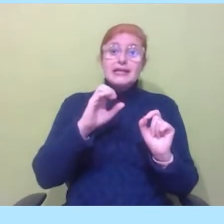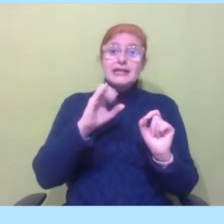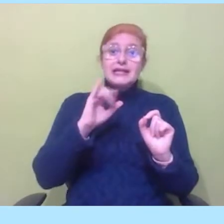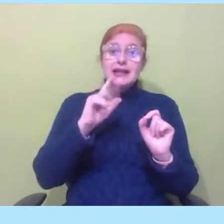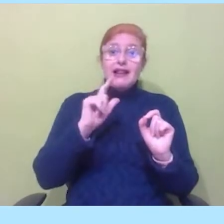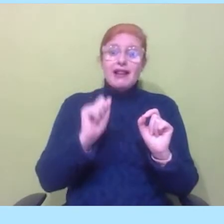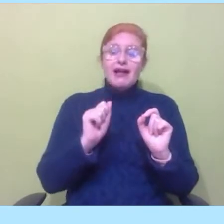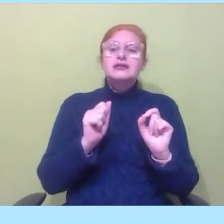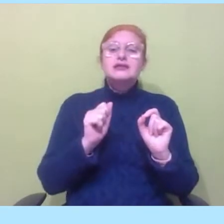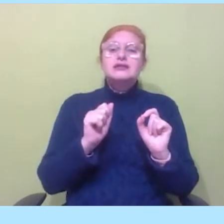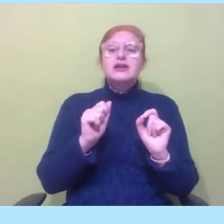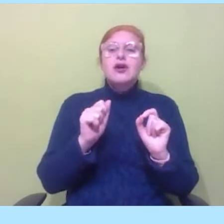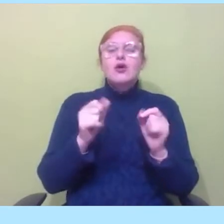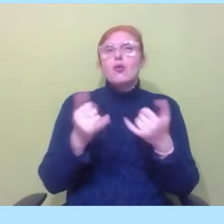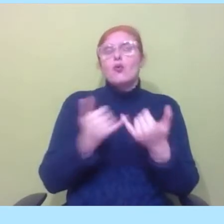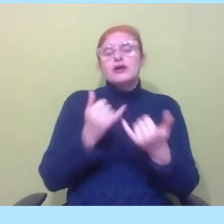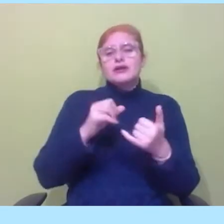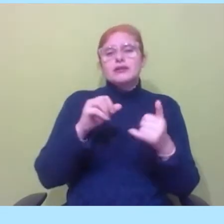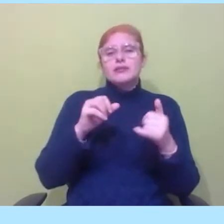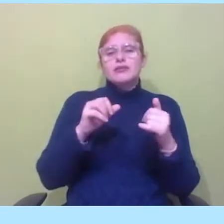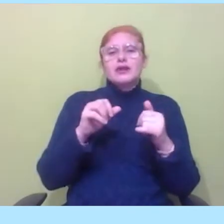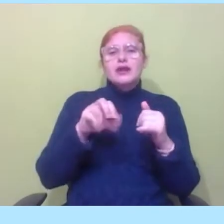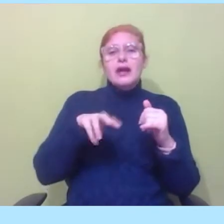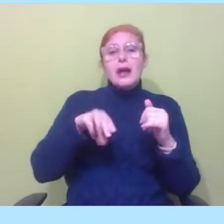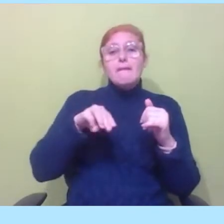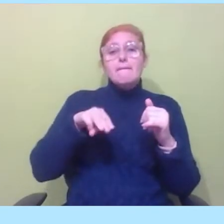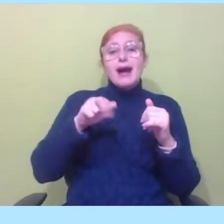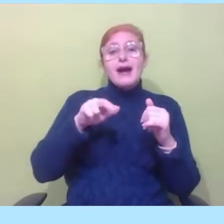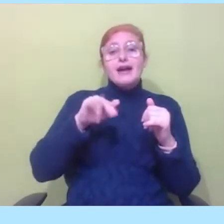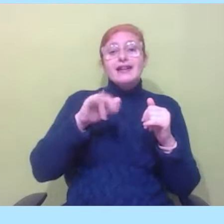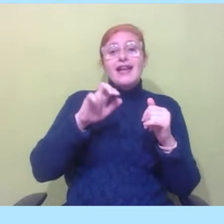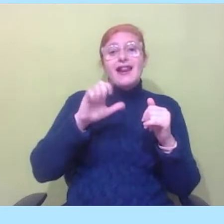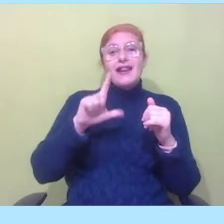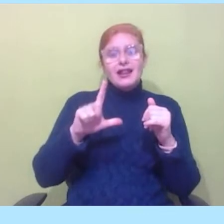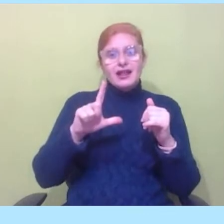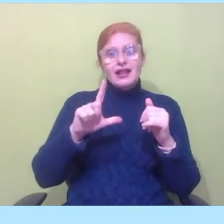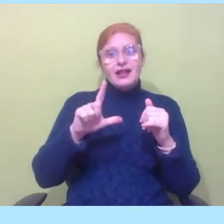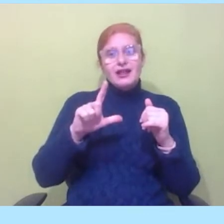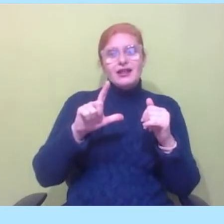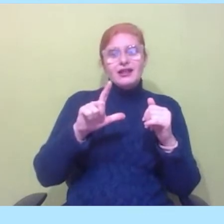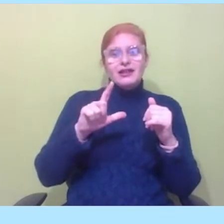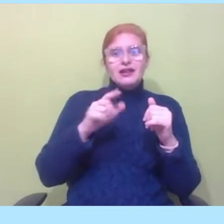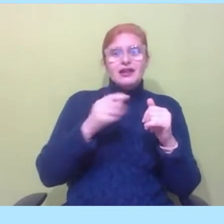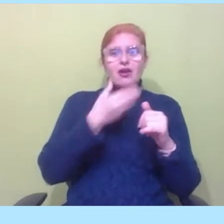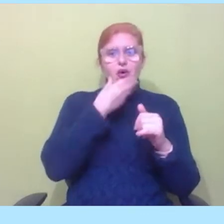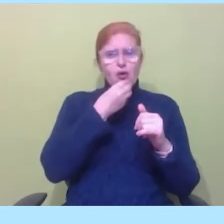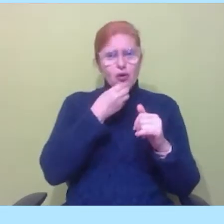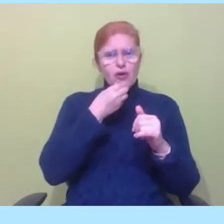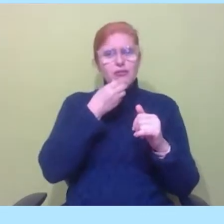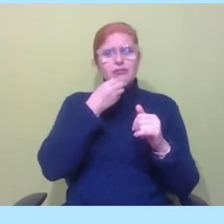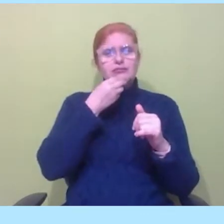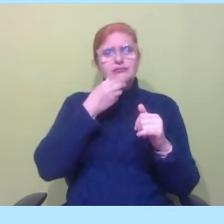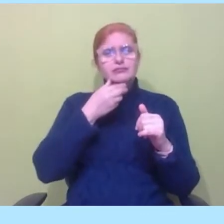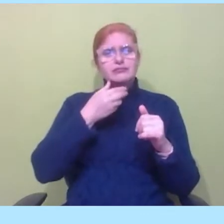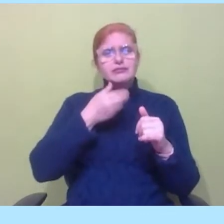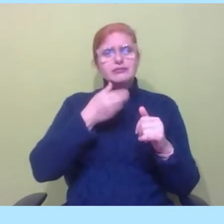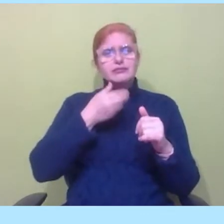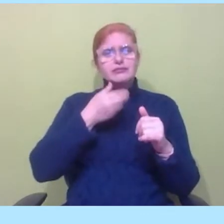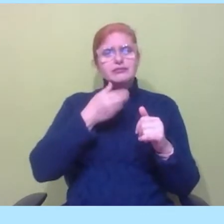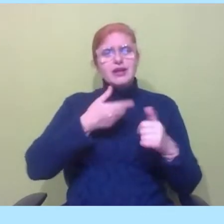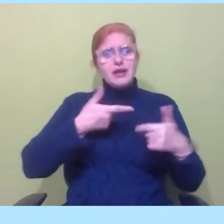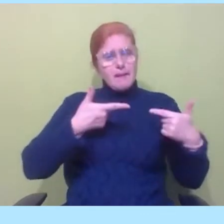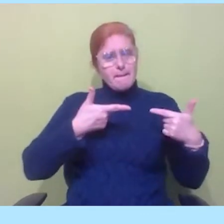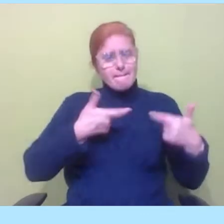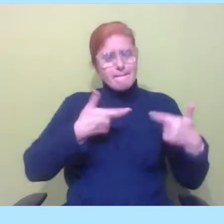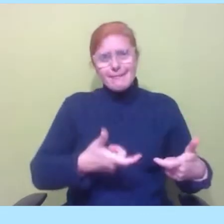Marielle, os assassinos seguiram ela por semanas, as postagens que ela estava fazendo nas redes sociais e tudo mais. No caso